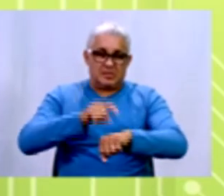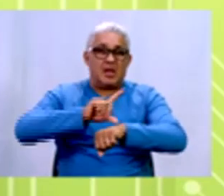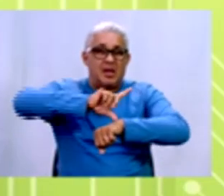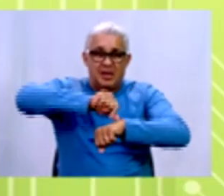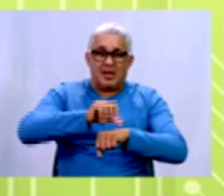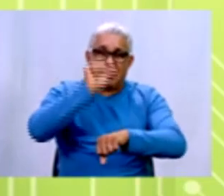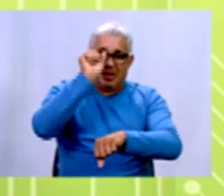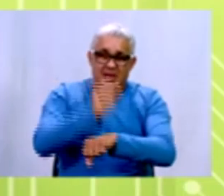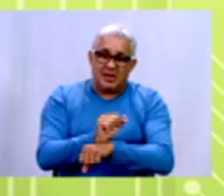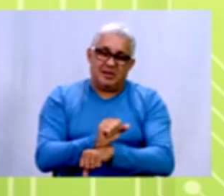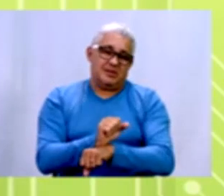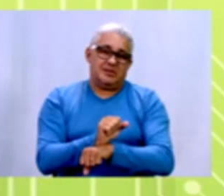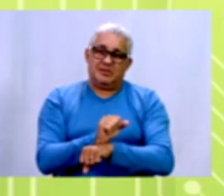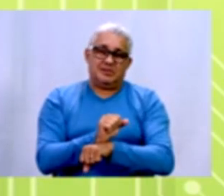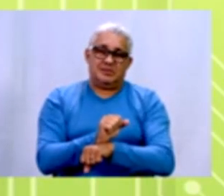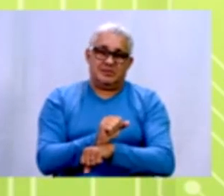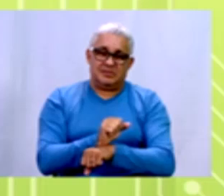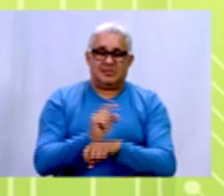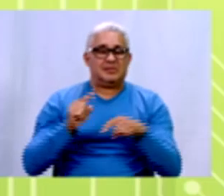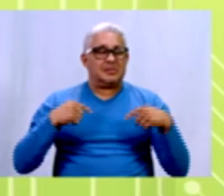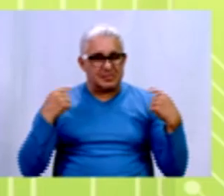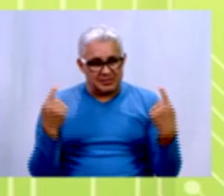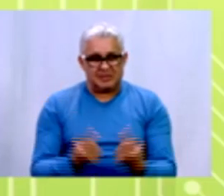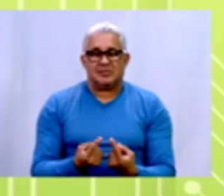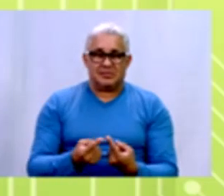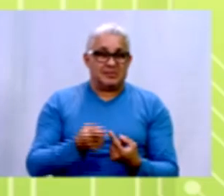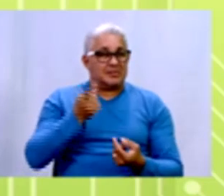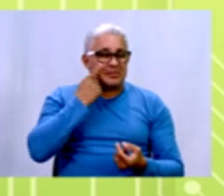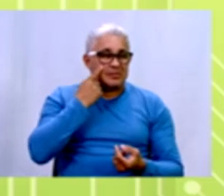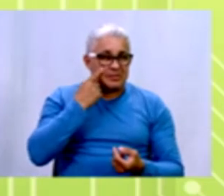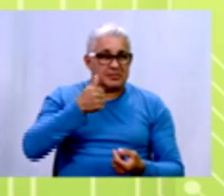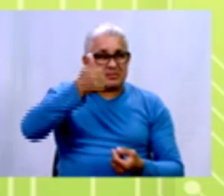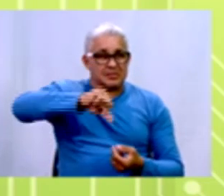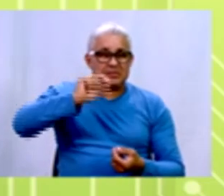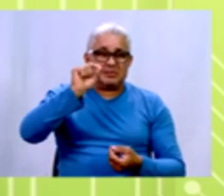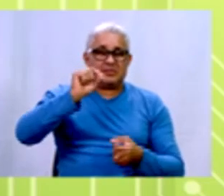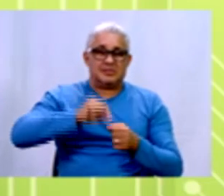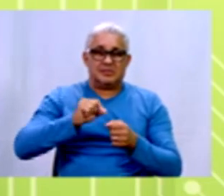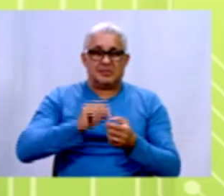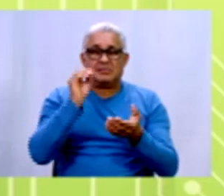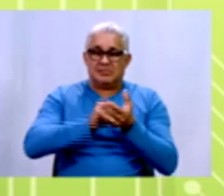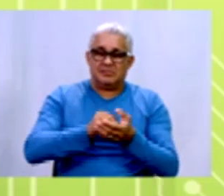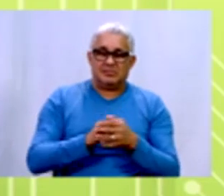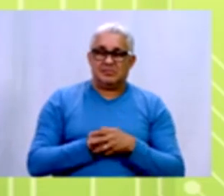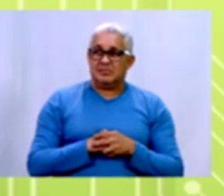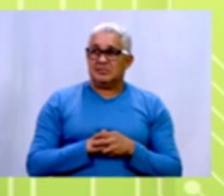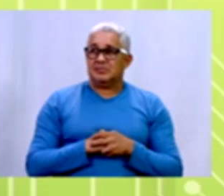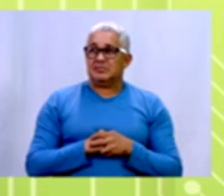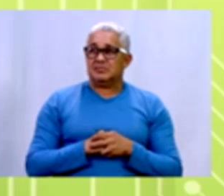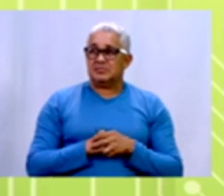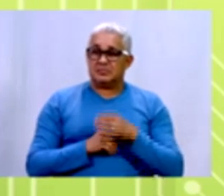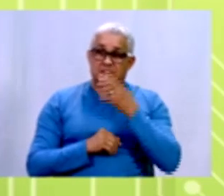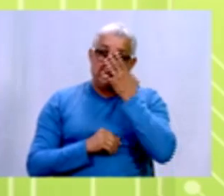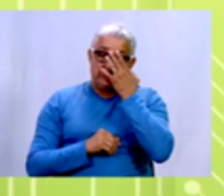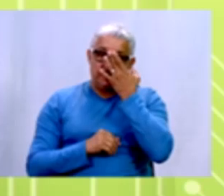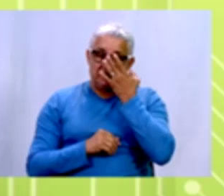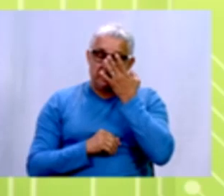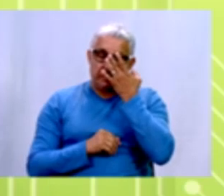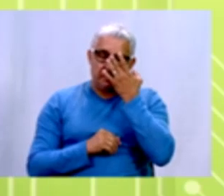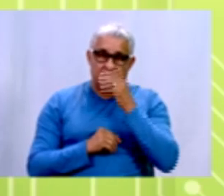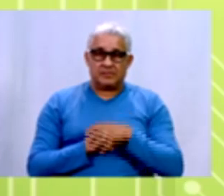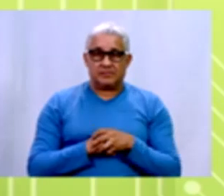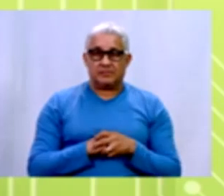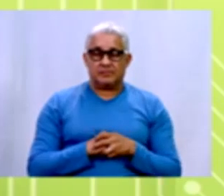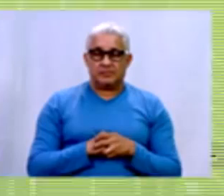que parar para, então, verificar o que está sendo feito e o que não está. Né? E